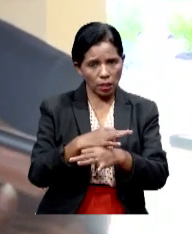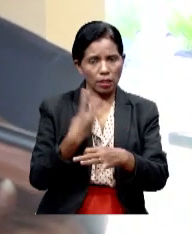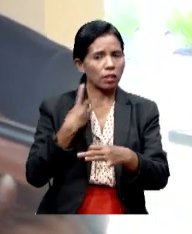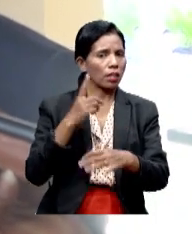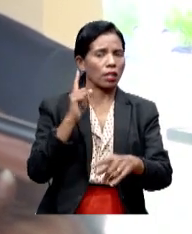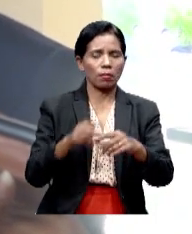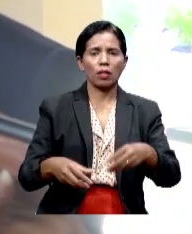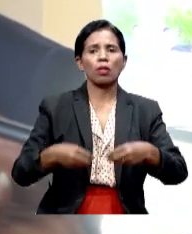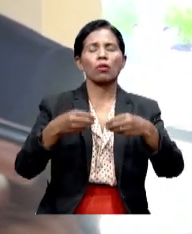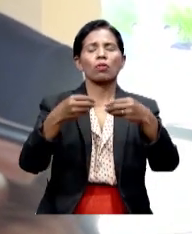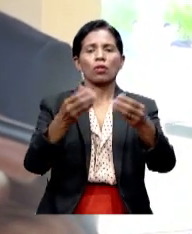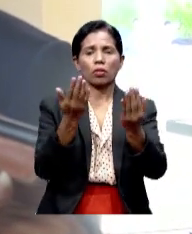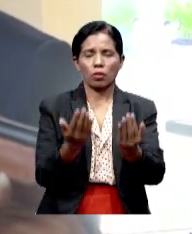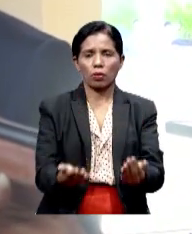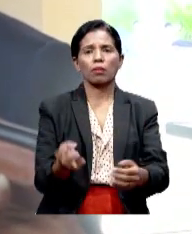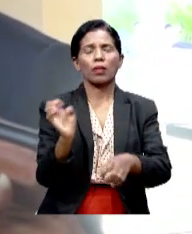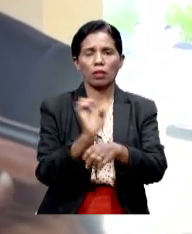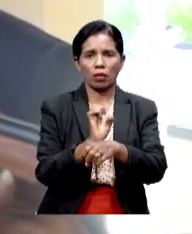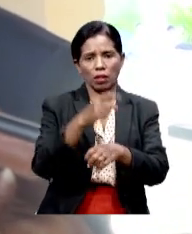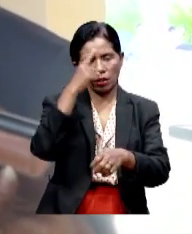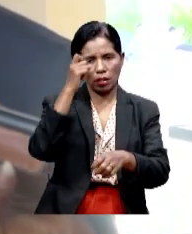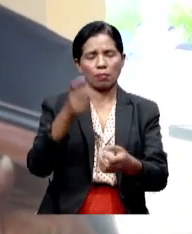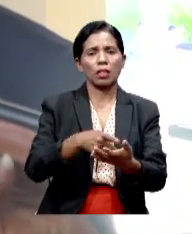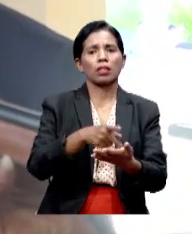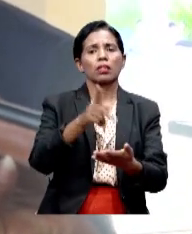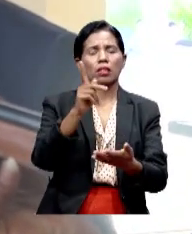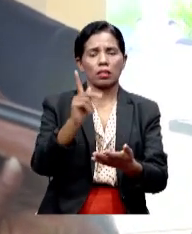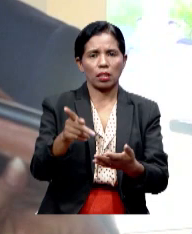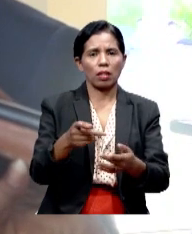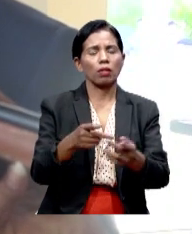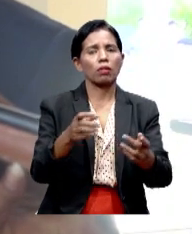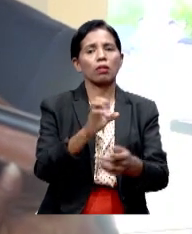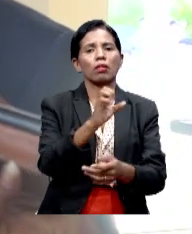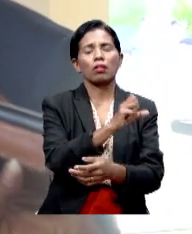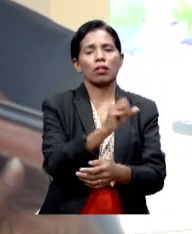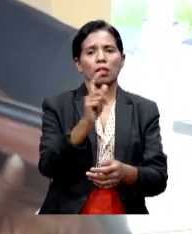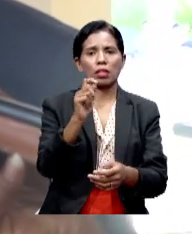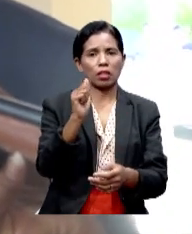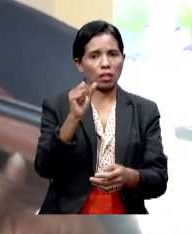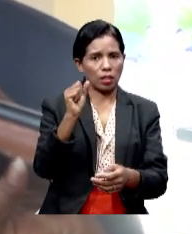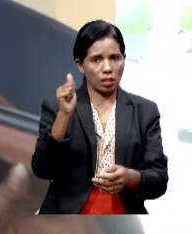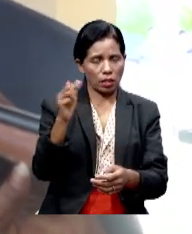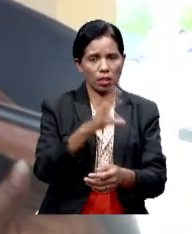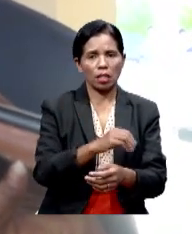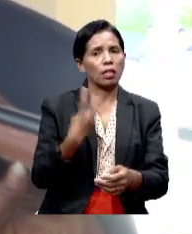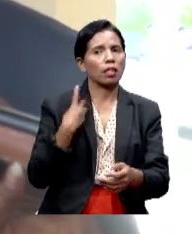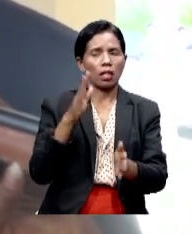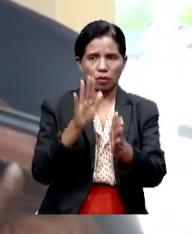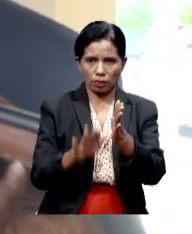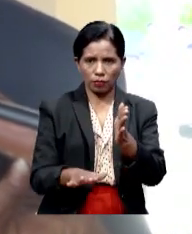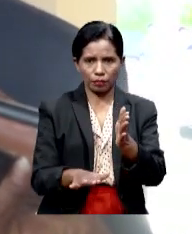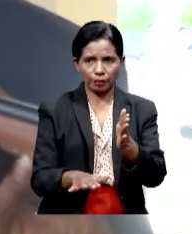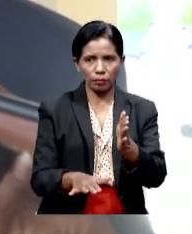fofali todam ba ekonomia, ita me impostu ne fotodam ba ekonomia, nune tui ramini hanoin, ita hatun tia idane, hatun